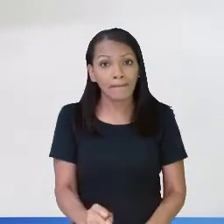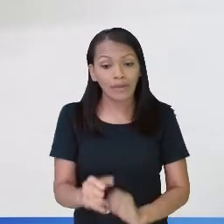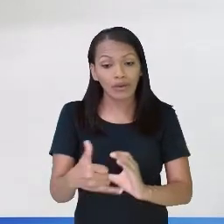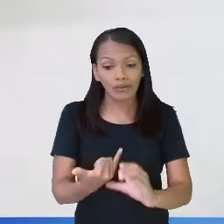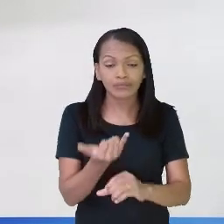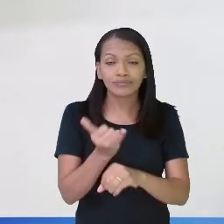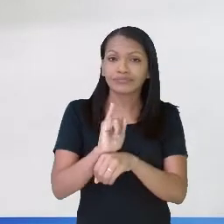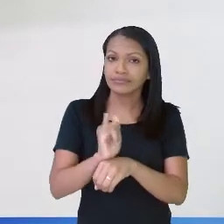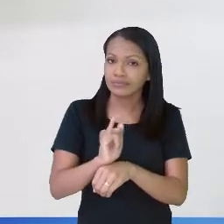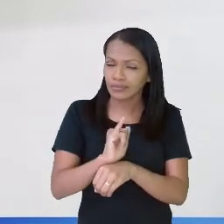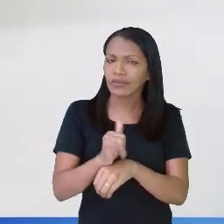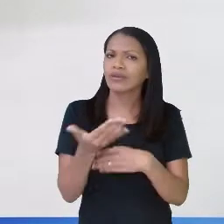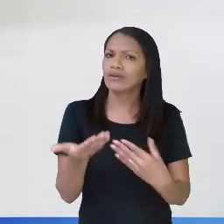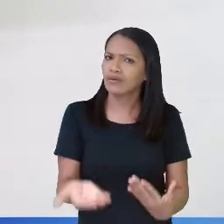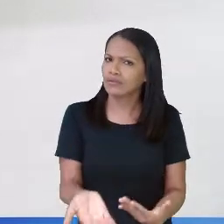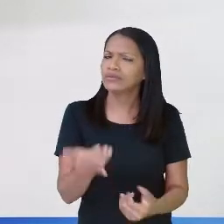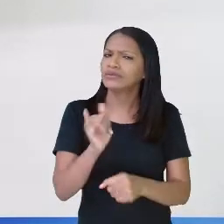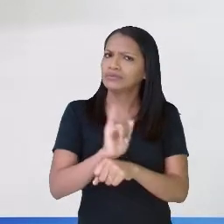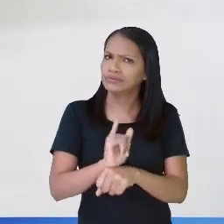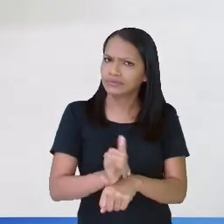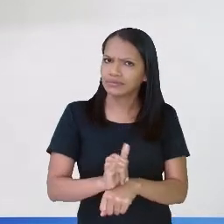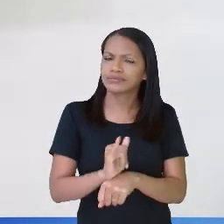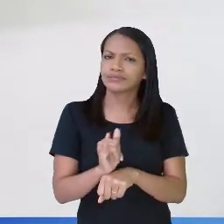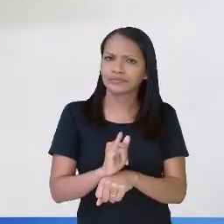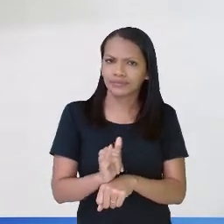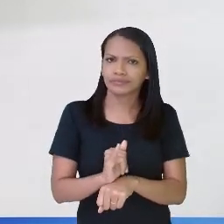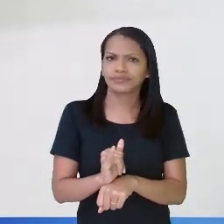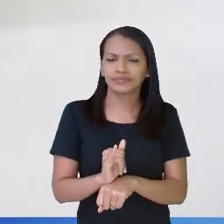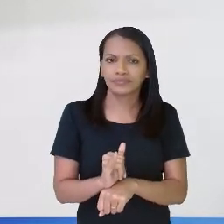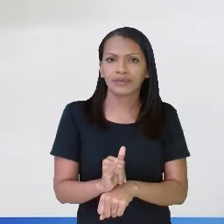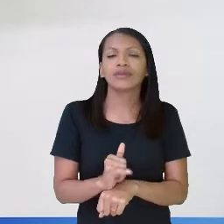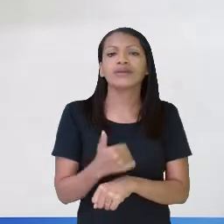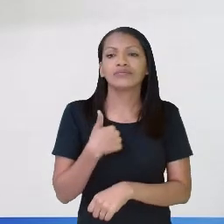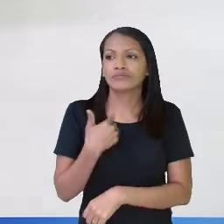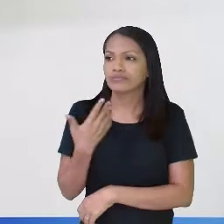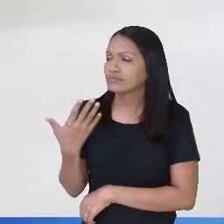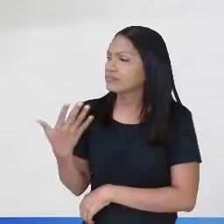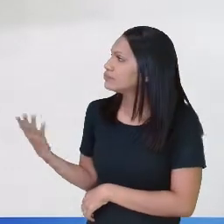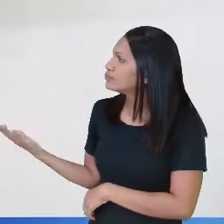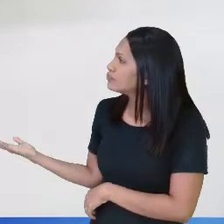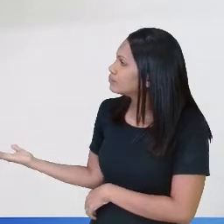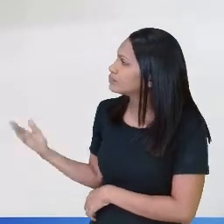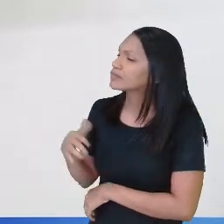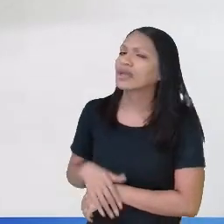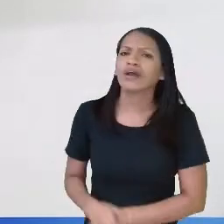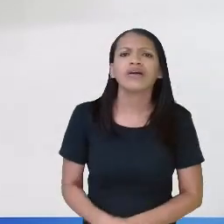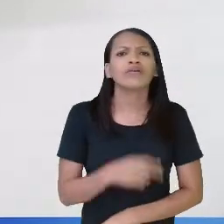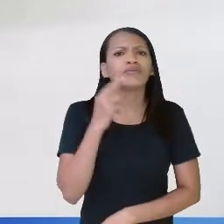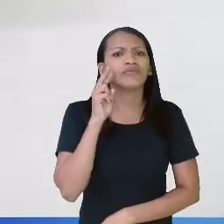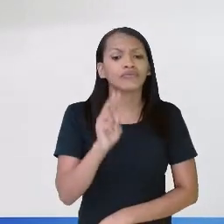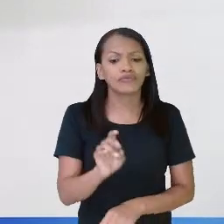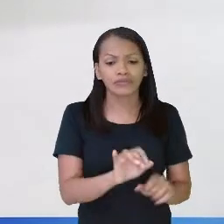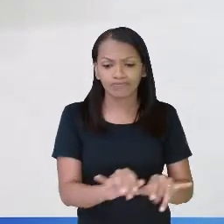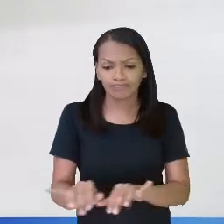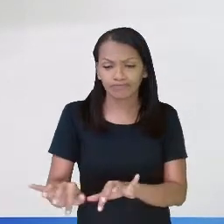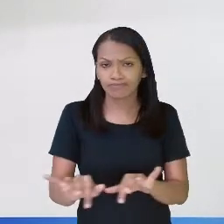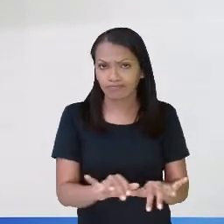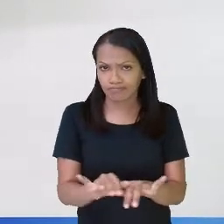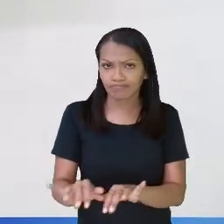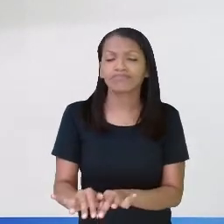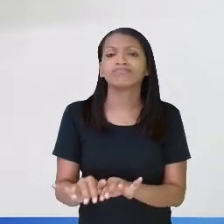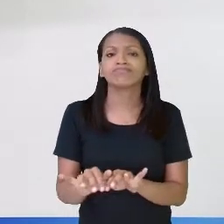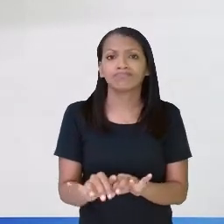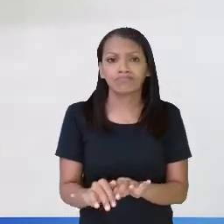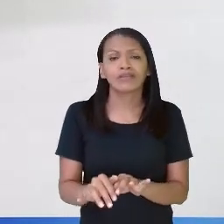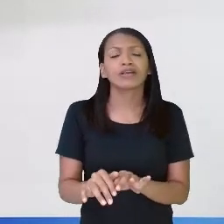Educa Recife, aonde? No YouTube, inclusive. Eu estava vendo algumas mensagens agora pela manhã, na aula de ontem,